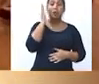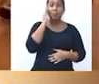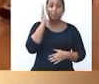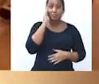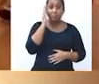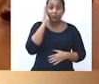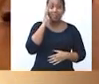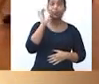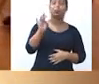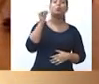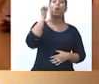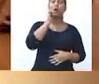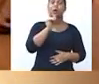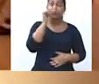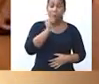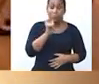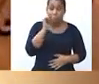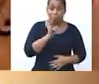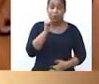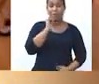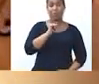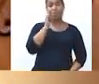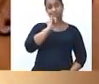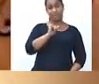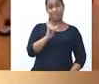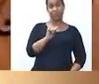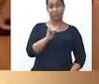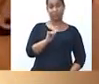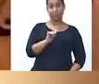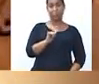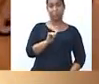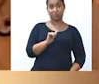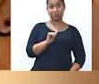Duas mulheres estavam isso, atrás duas mulheres estavam atrás